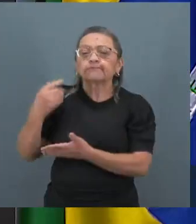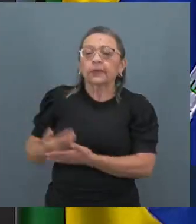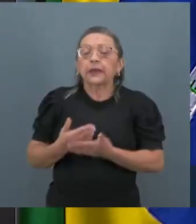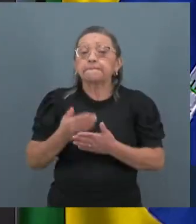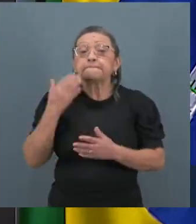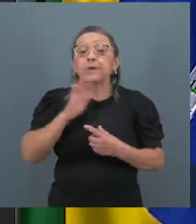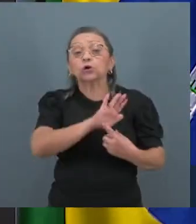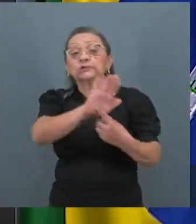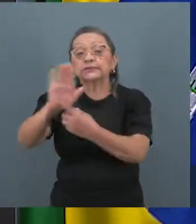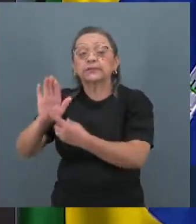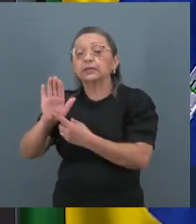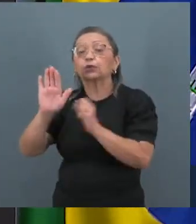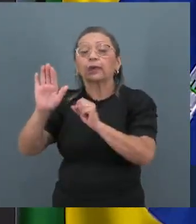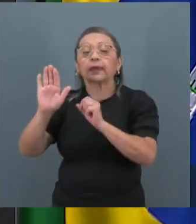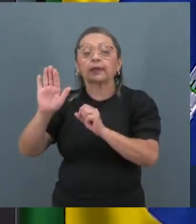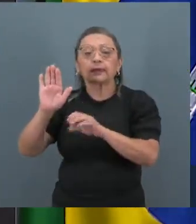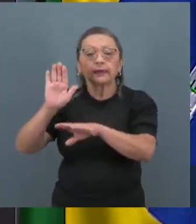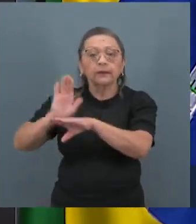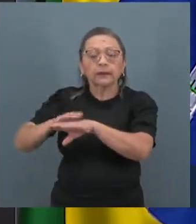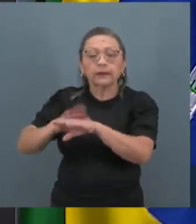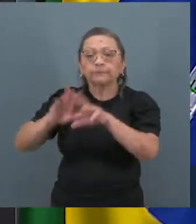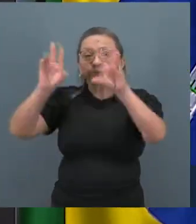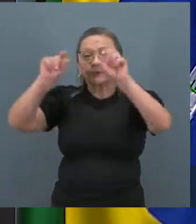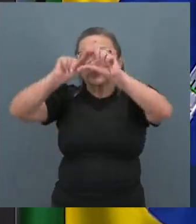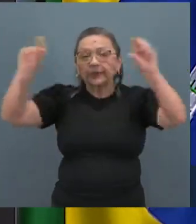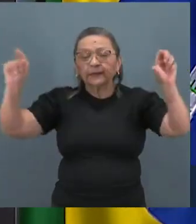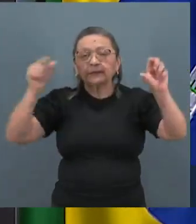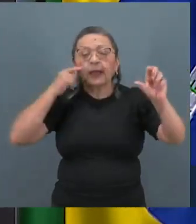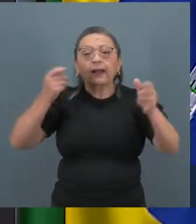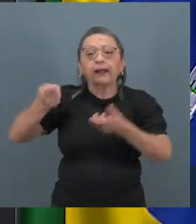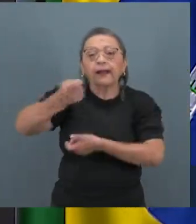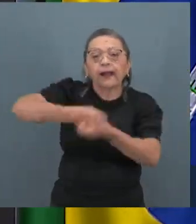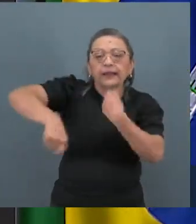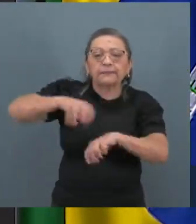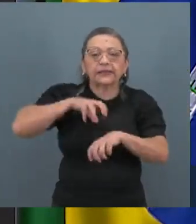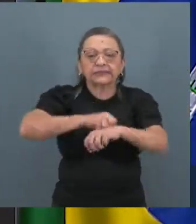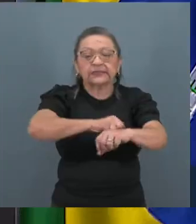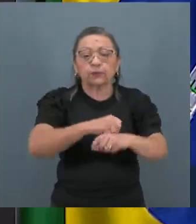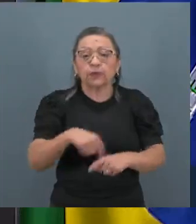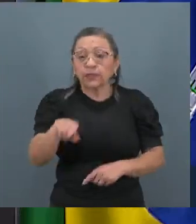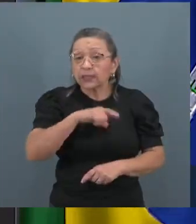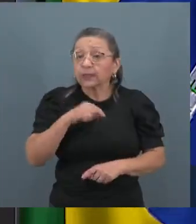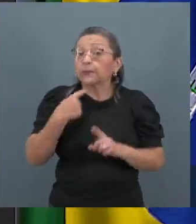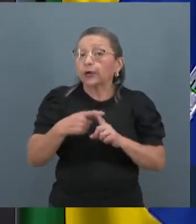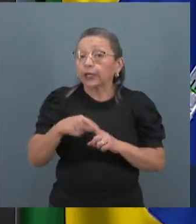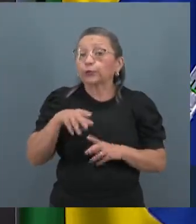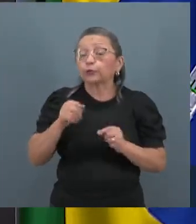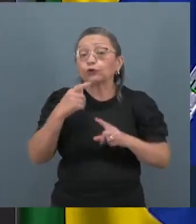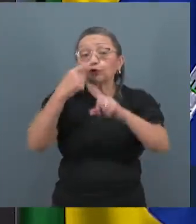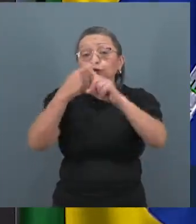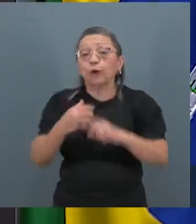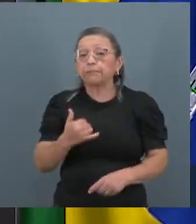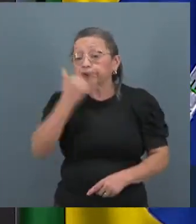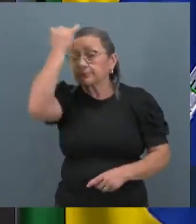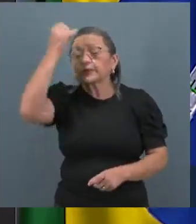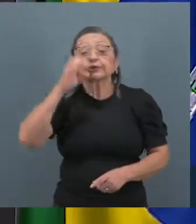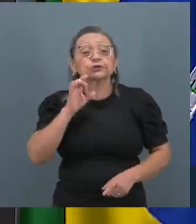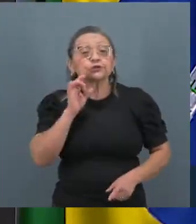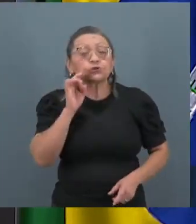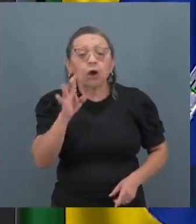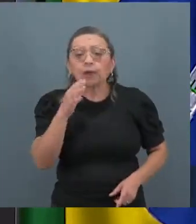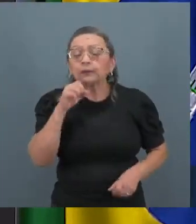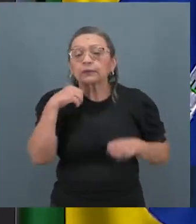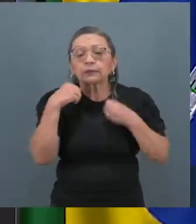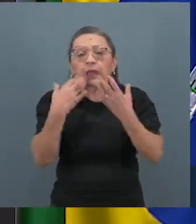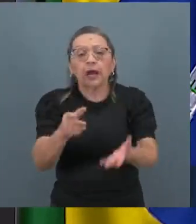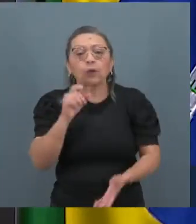o chamado fenômeno da canibalização. Isso porque os jogos de azar apenas